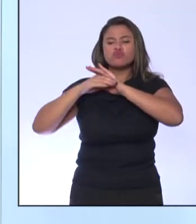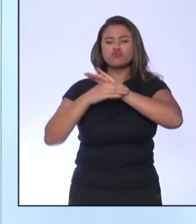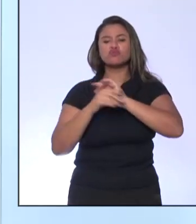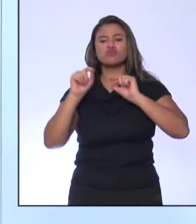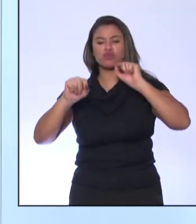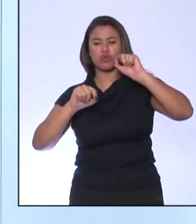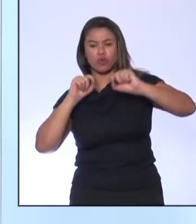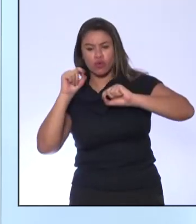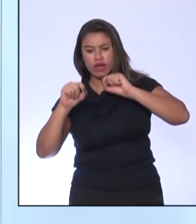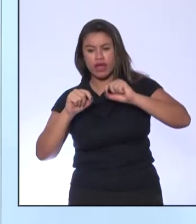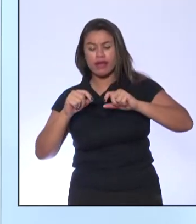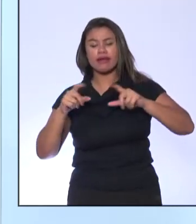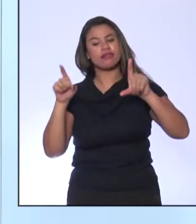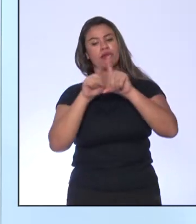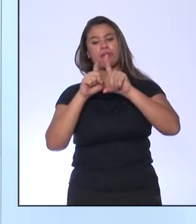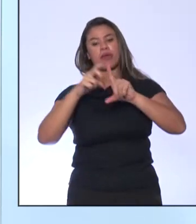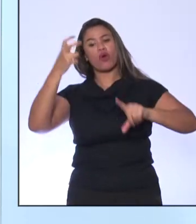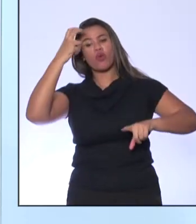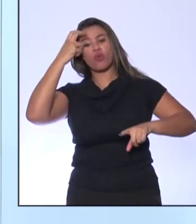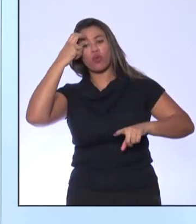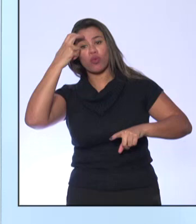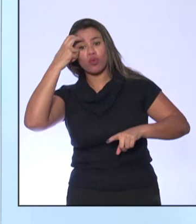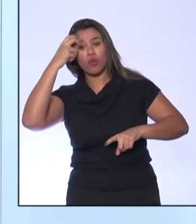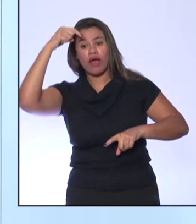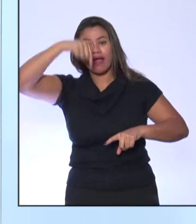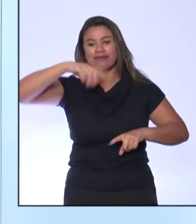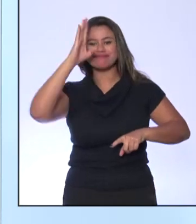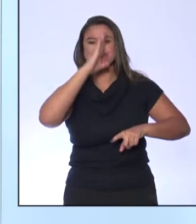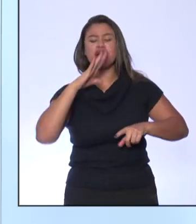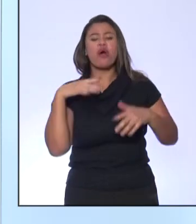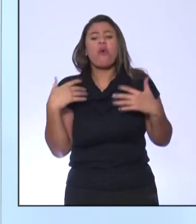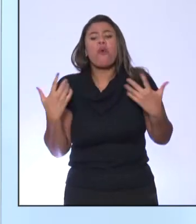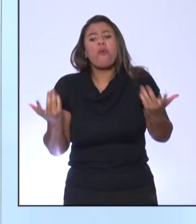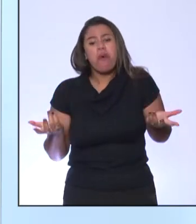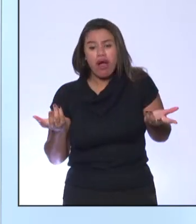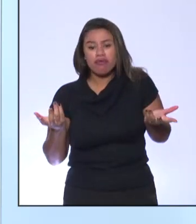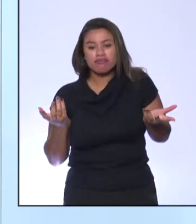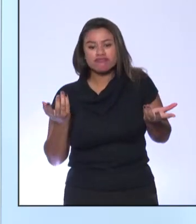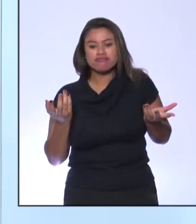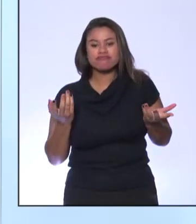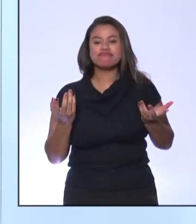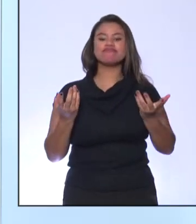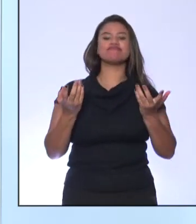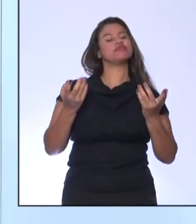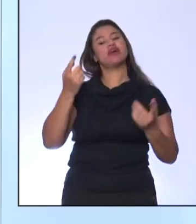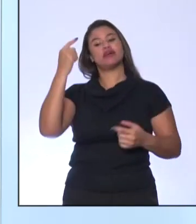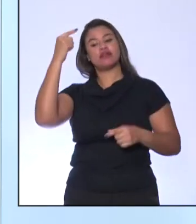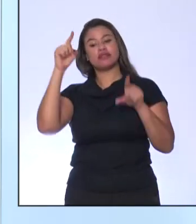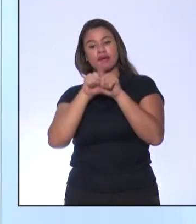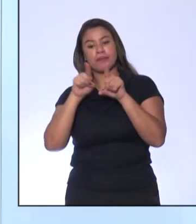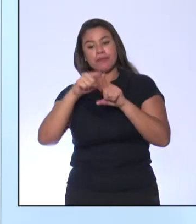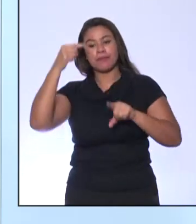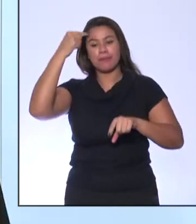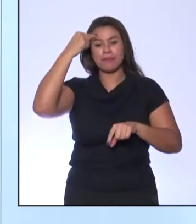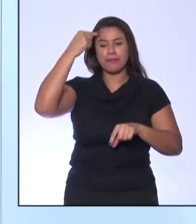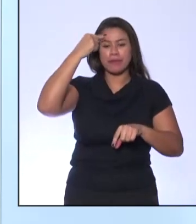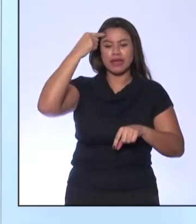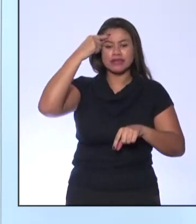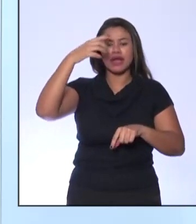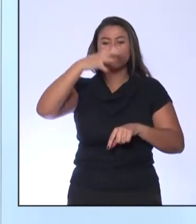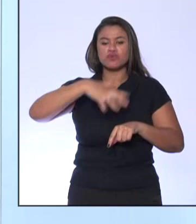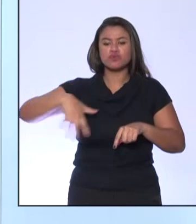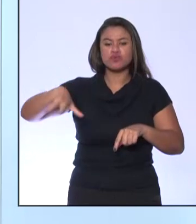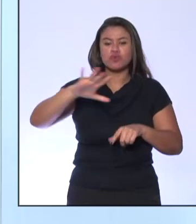nossa cultura brasileira. E pensar que nós temos um